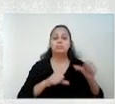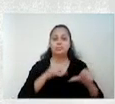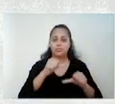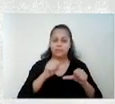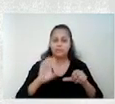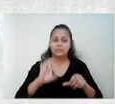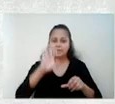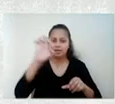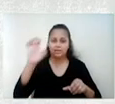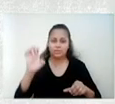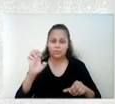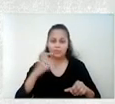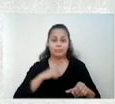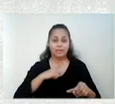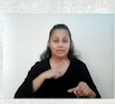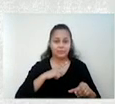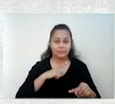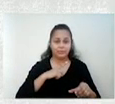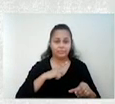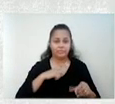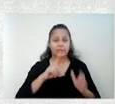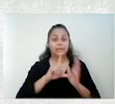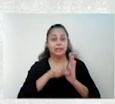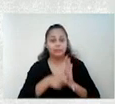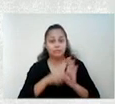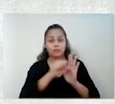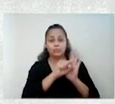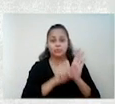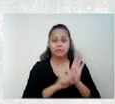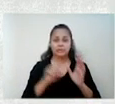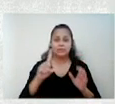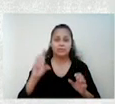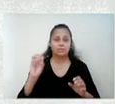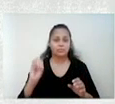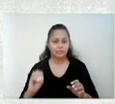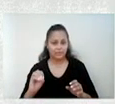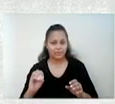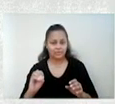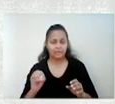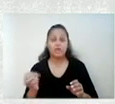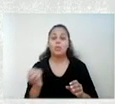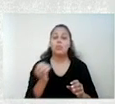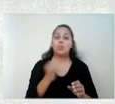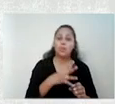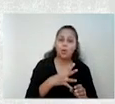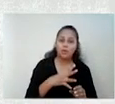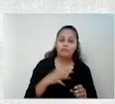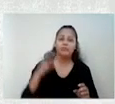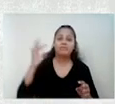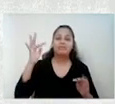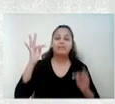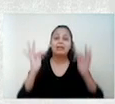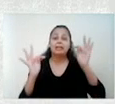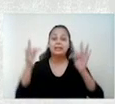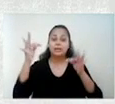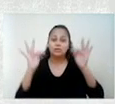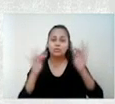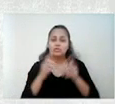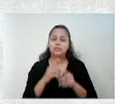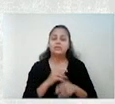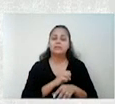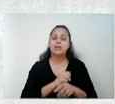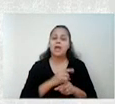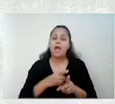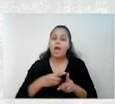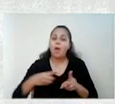a partir do século X. Novas tecnologias e equipamentos agrícolas aumentaram a produção, permitindo